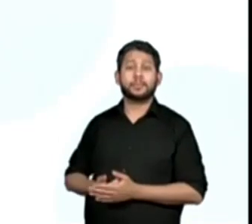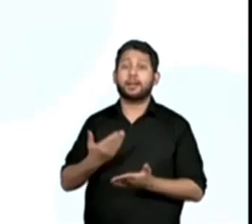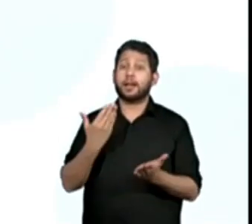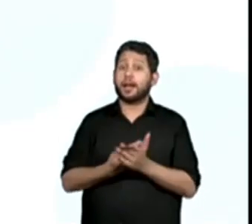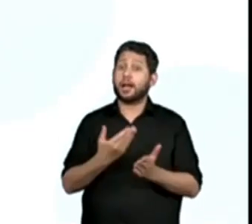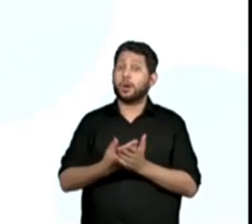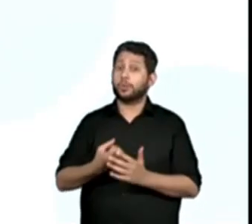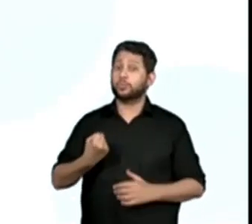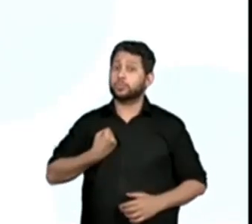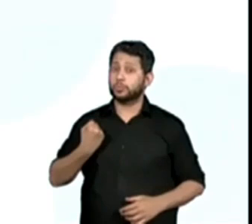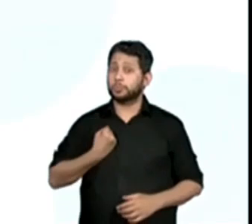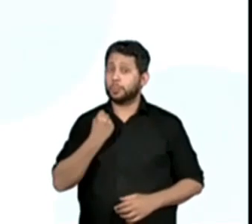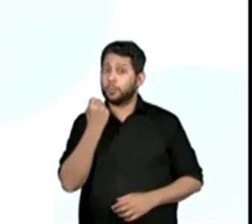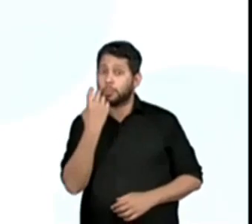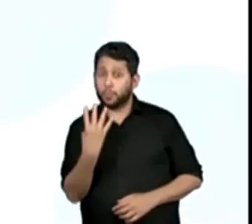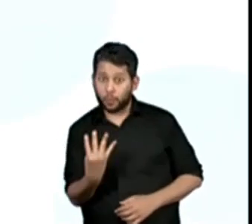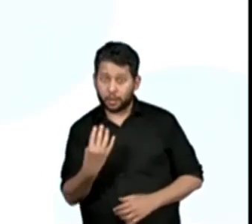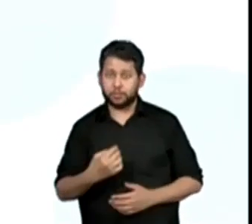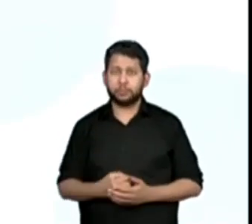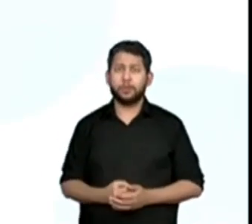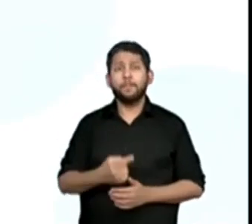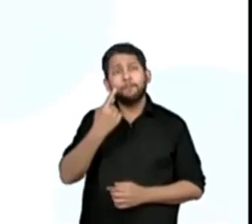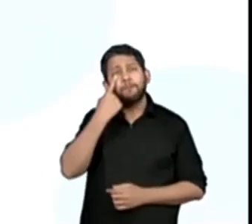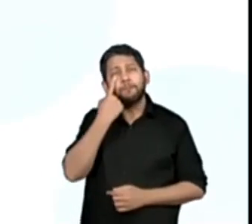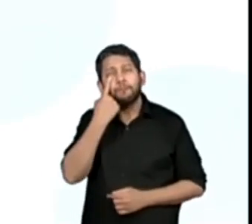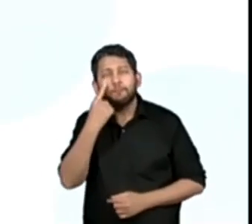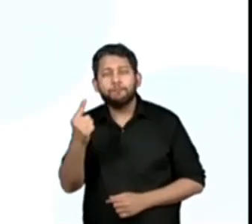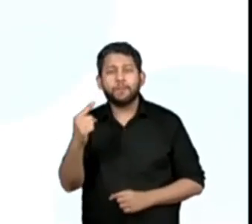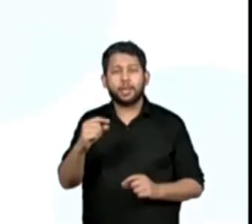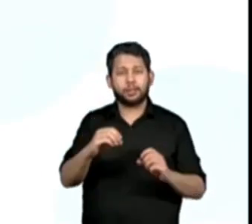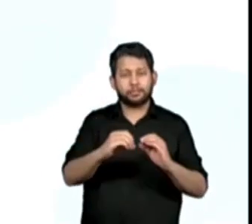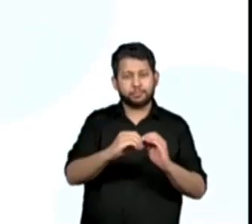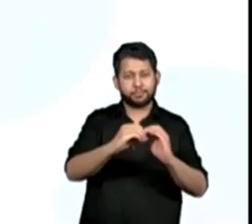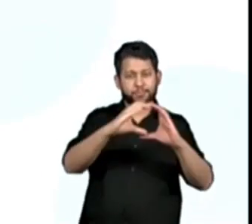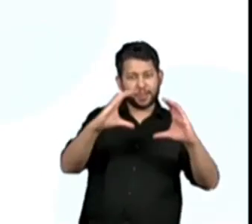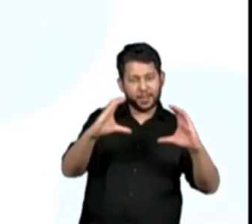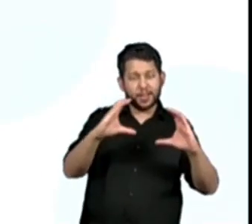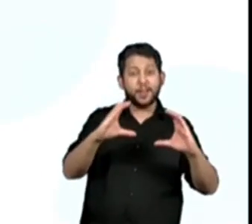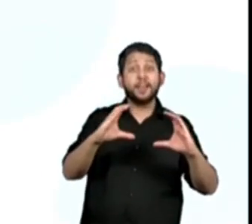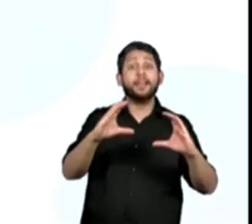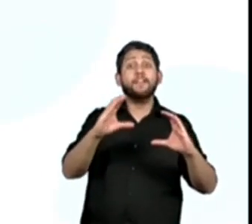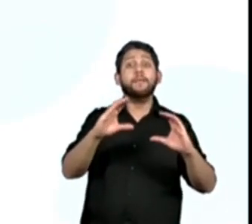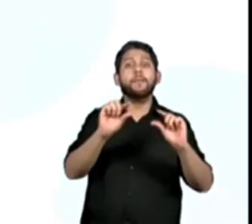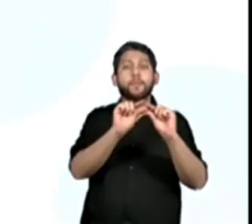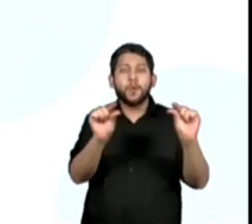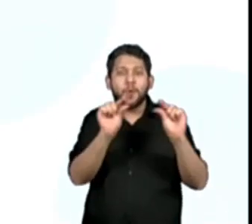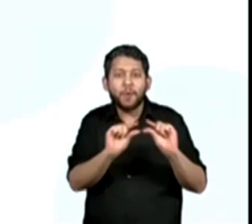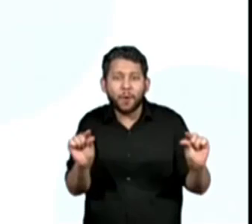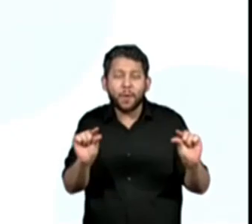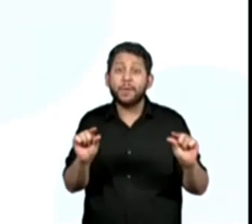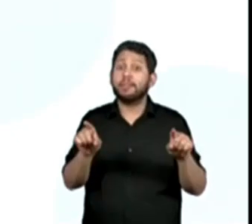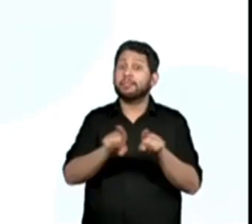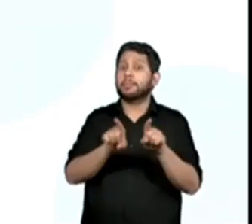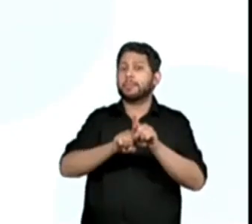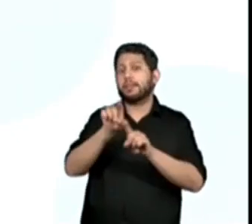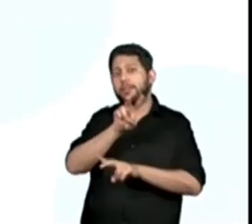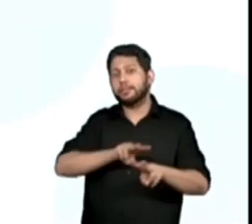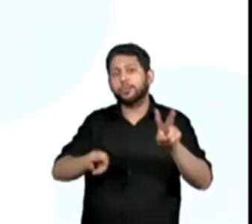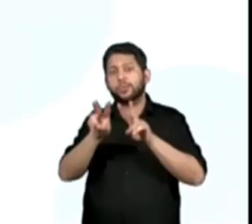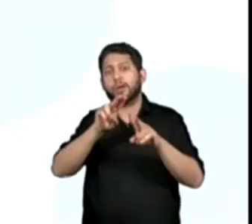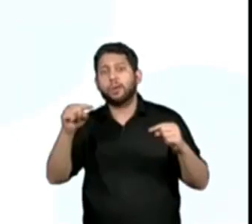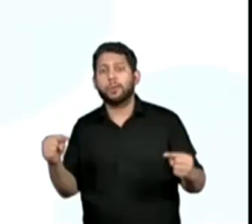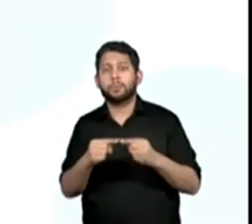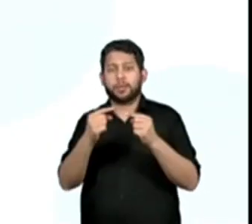Aula 4, elementos verbais e não verbais da tirinha. 2. Por